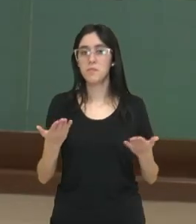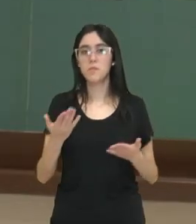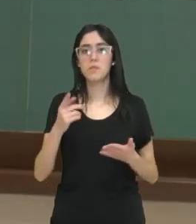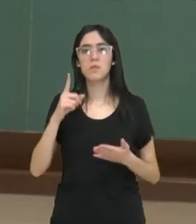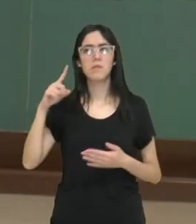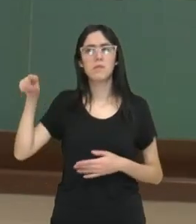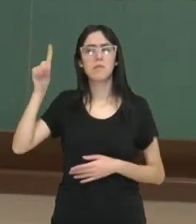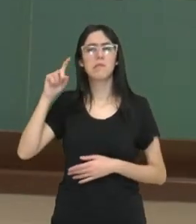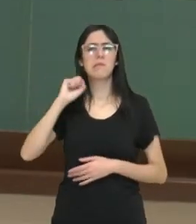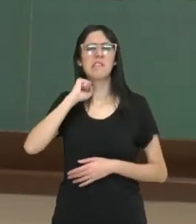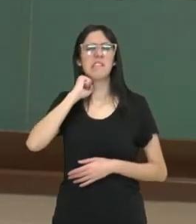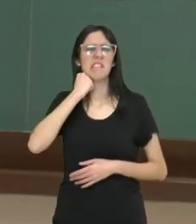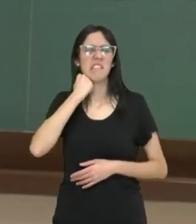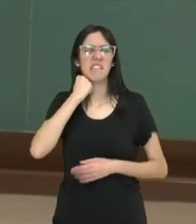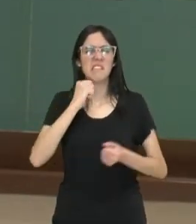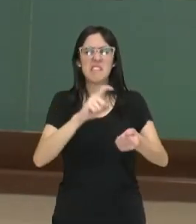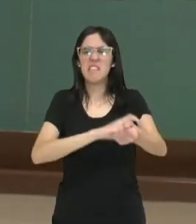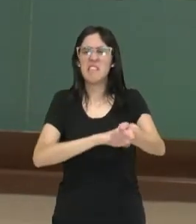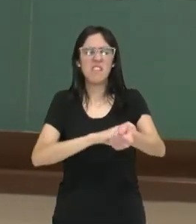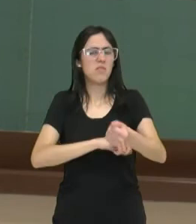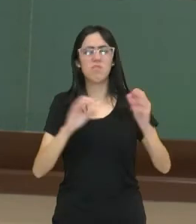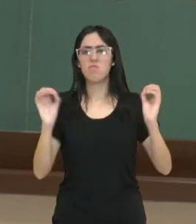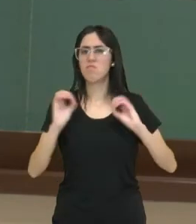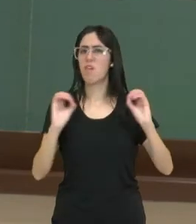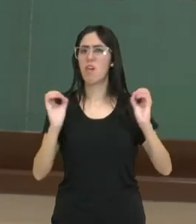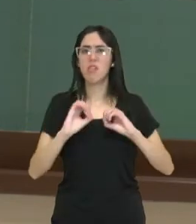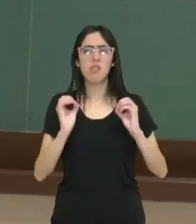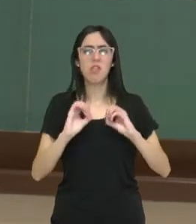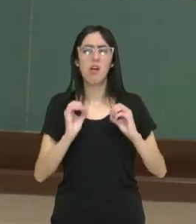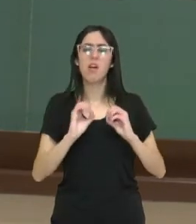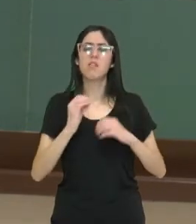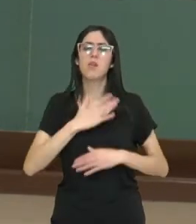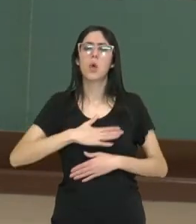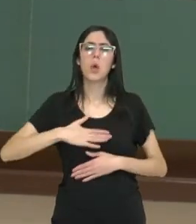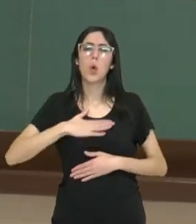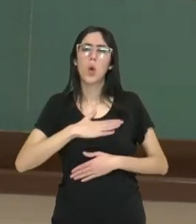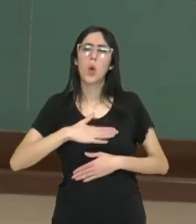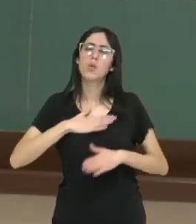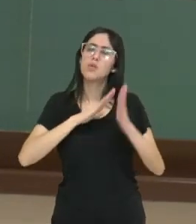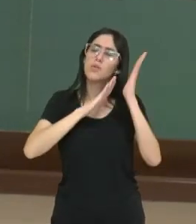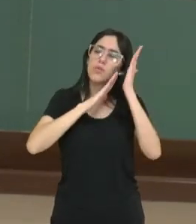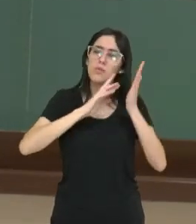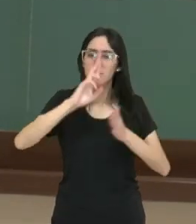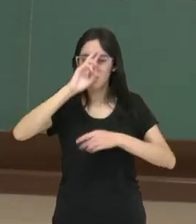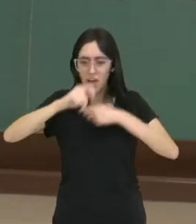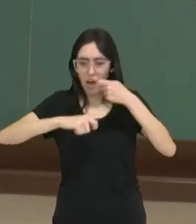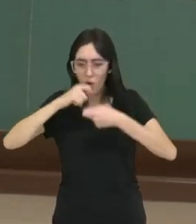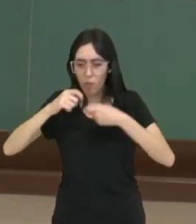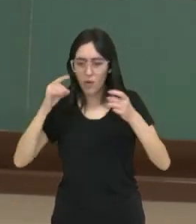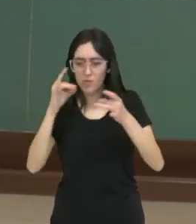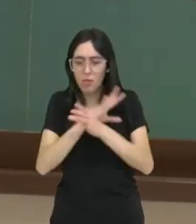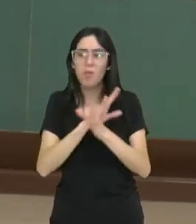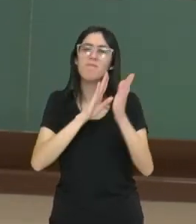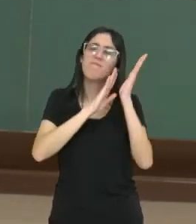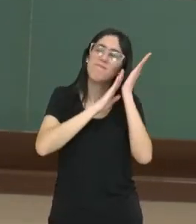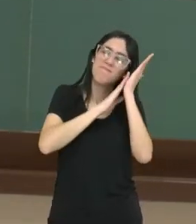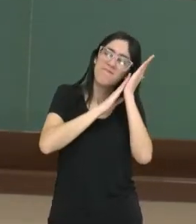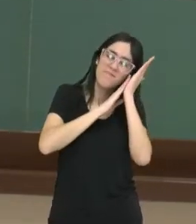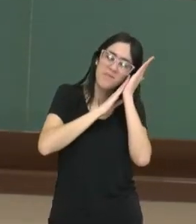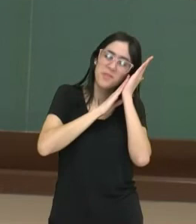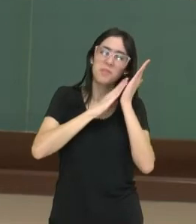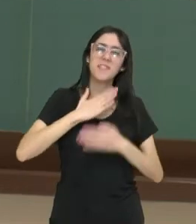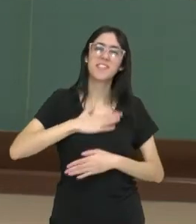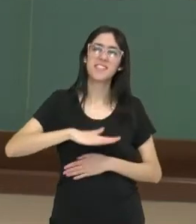estresse. Siesta, o que é a siesta? É dormir depois do almoço, depois do almoço vou lá dar uma dormida,